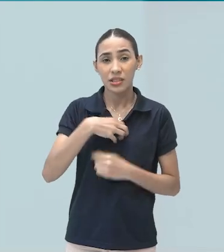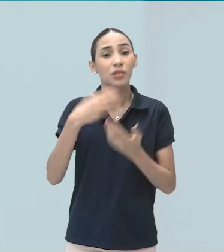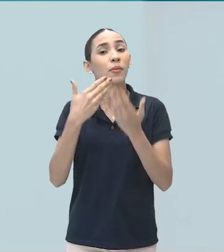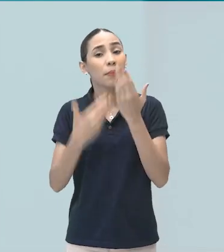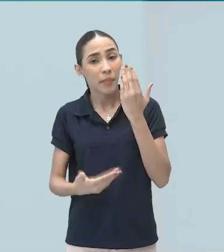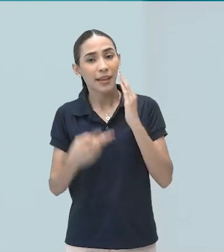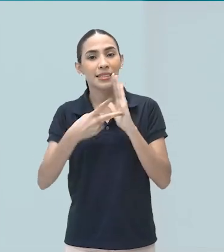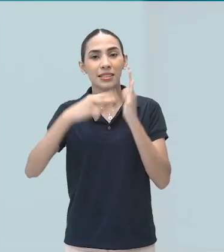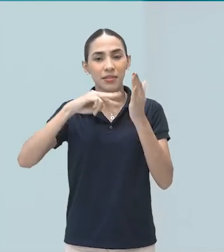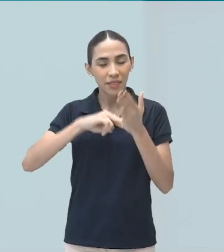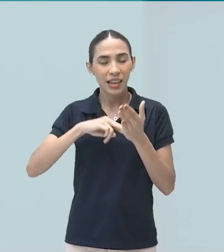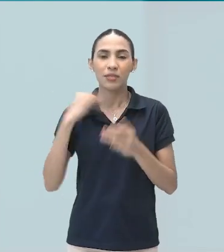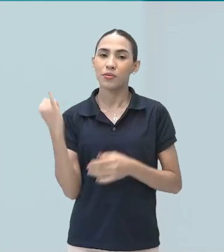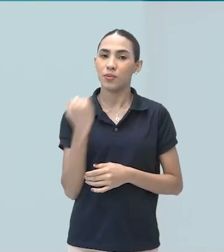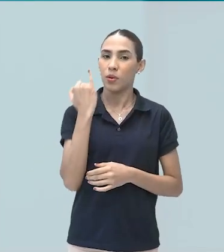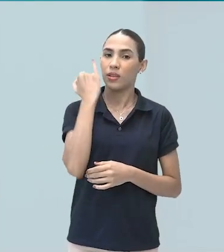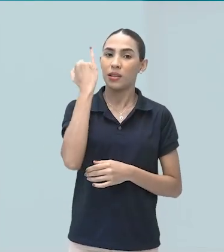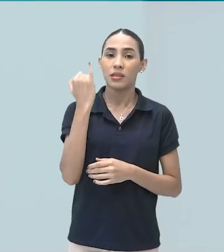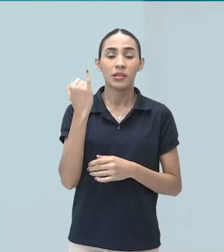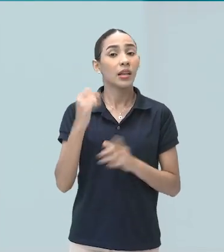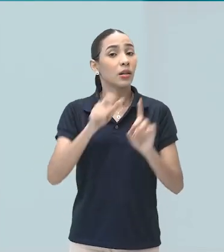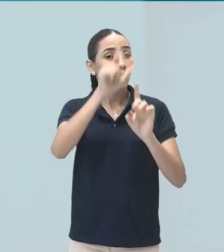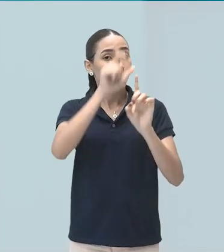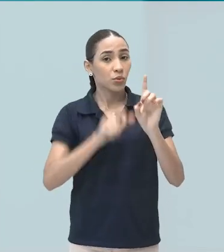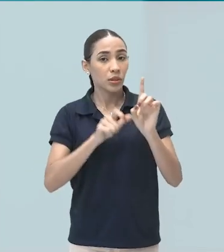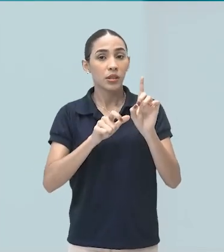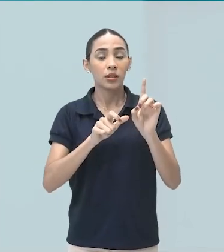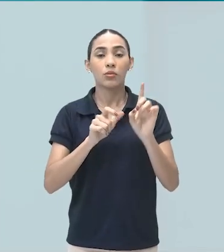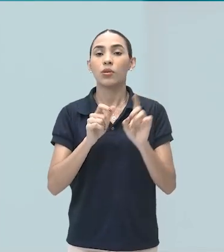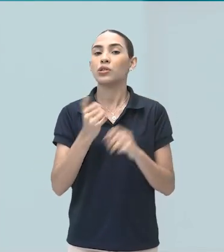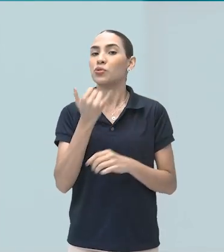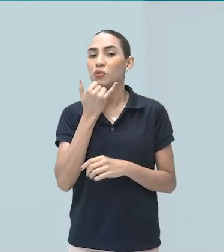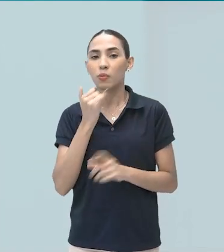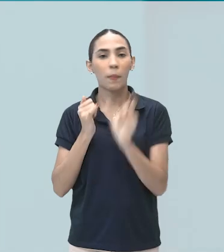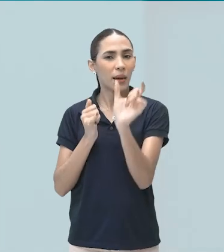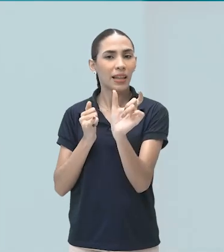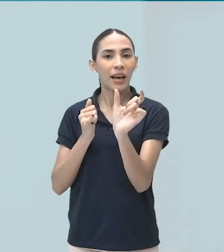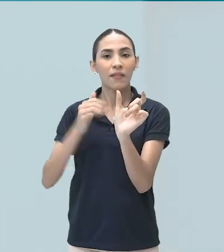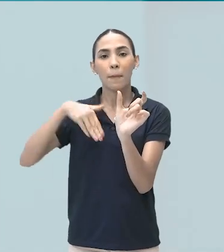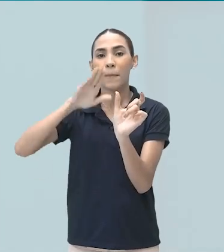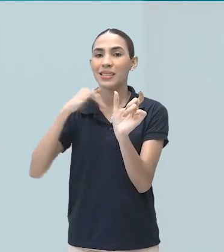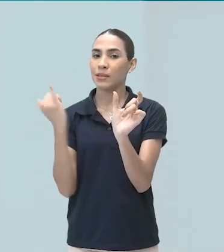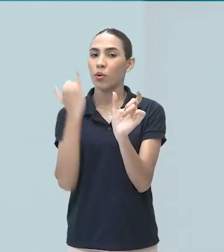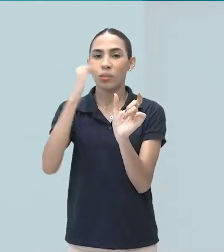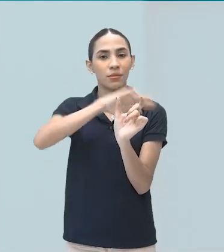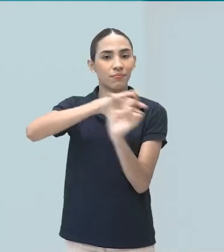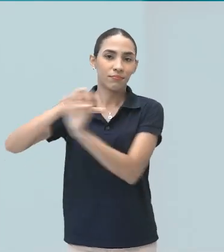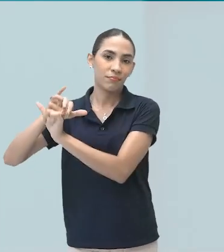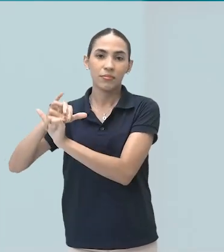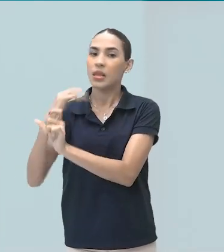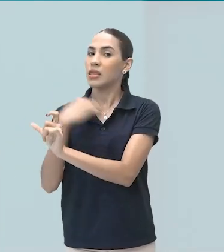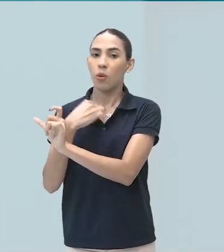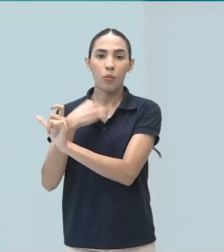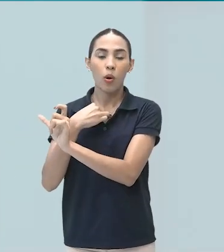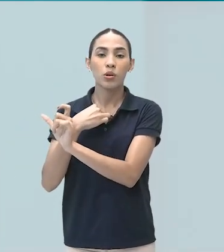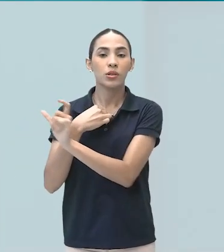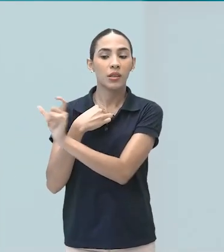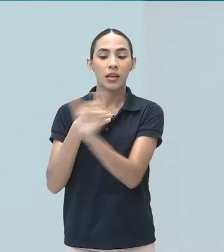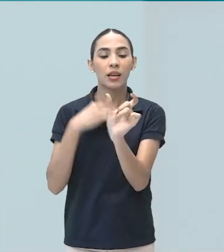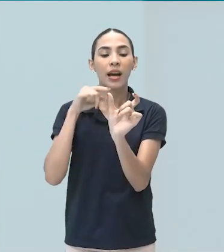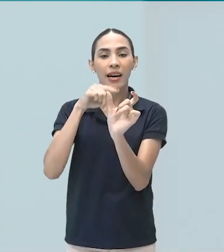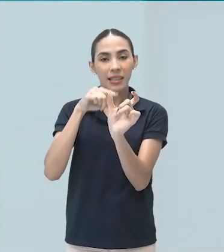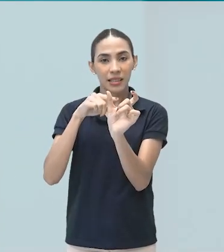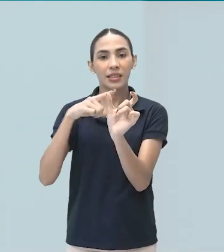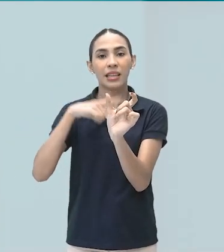perde informação importante. Então, o sujeito não, ou seja, o núcleo não pode ser retirado do sujeito, porque o núcleo é a palavra